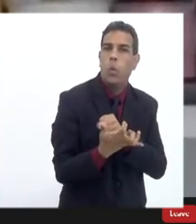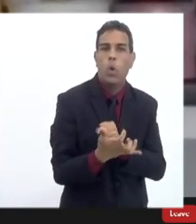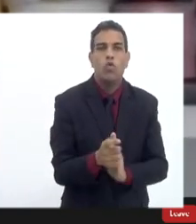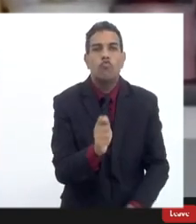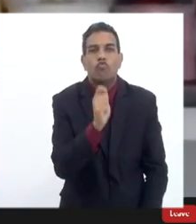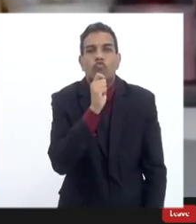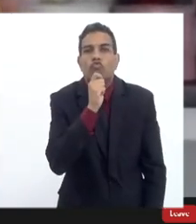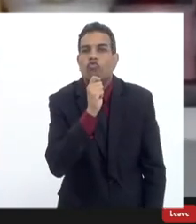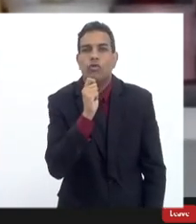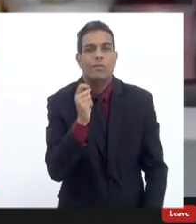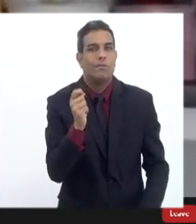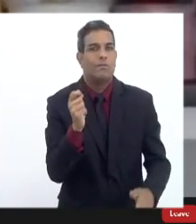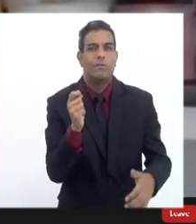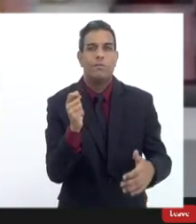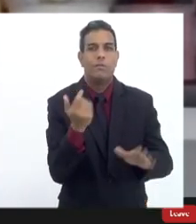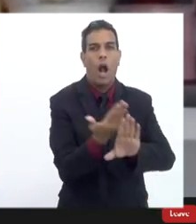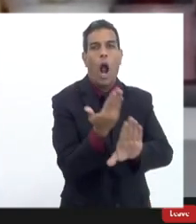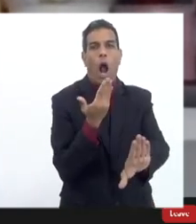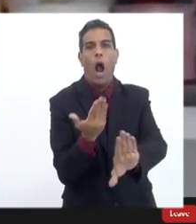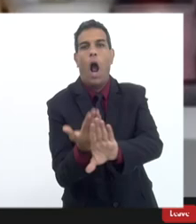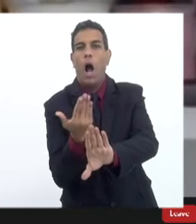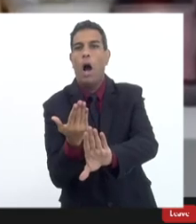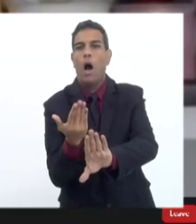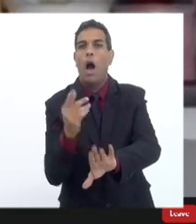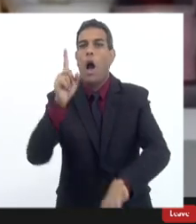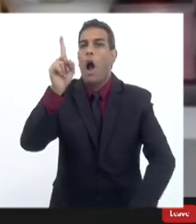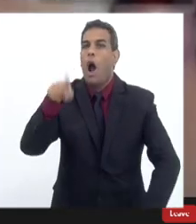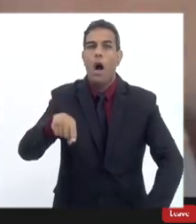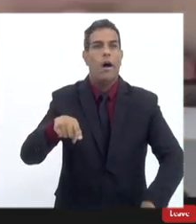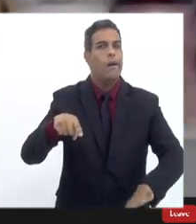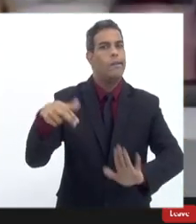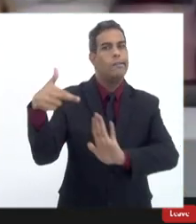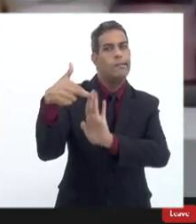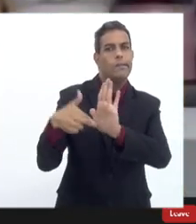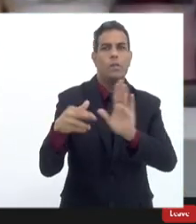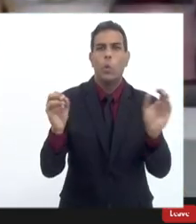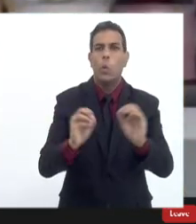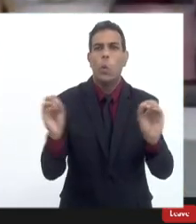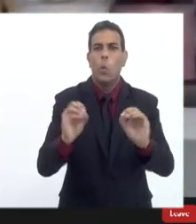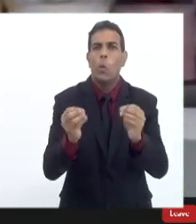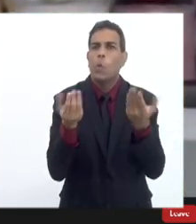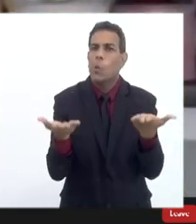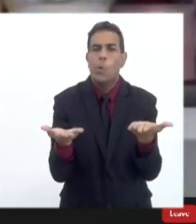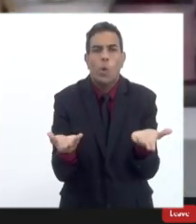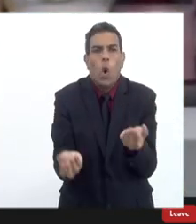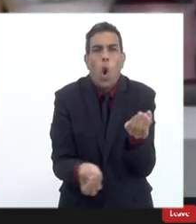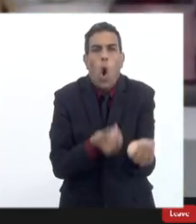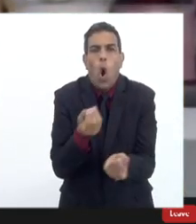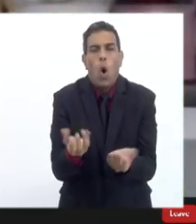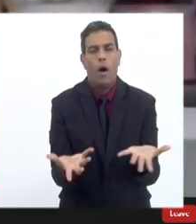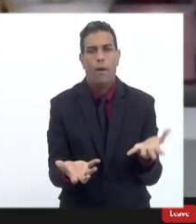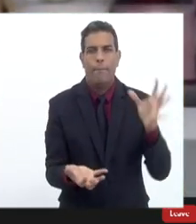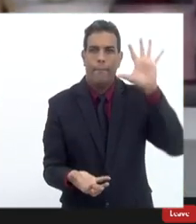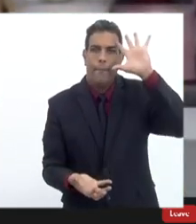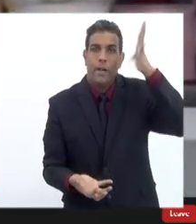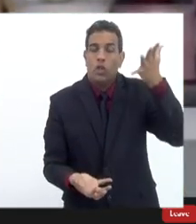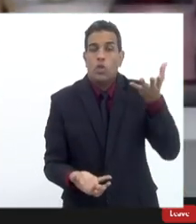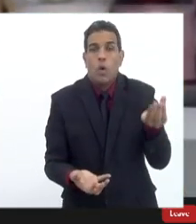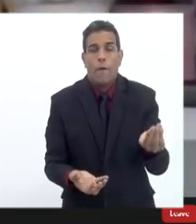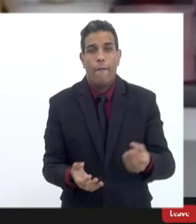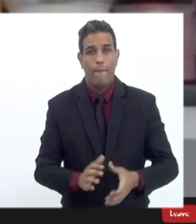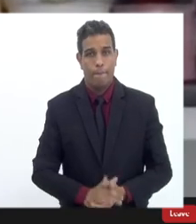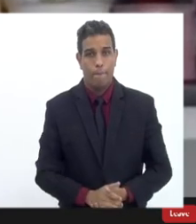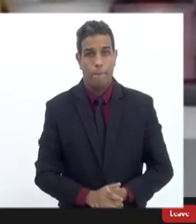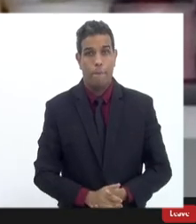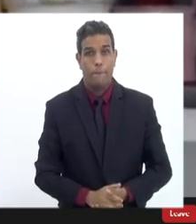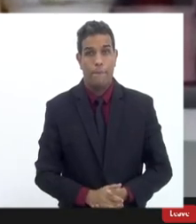proteções coletivas, que são portadas pelo indivíduo, mas a proteção ela é coletiva dentro dos transportes públicos.